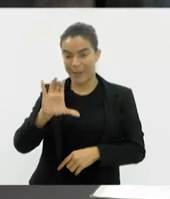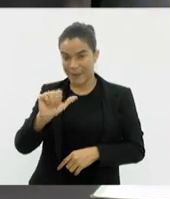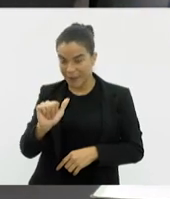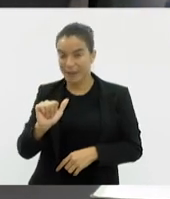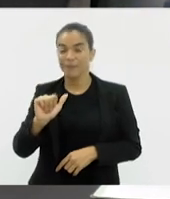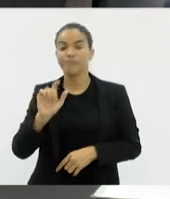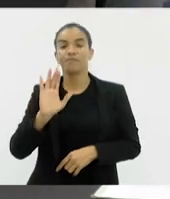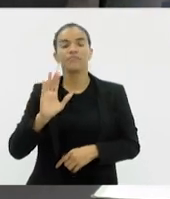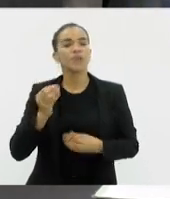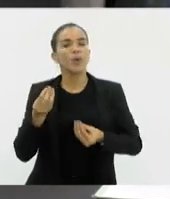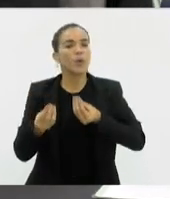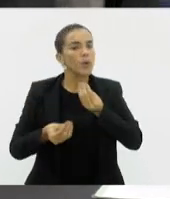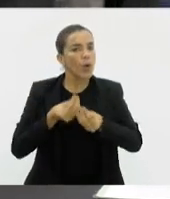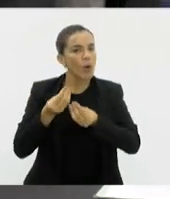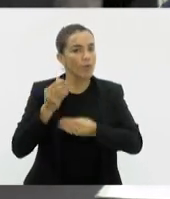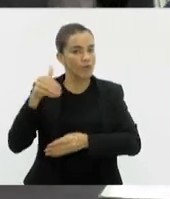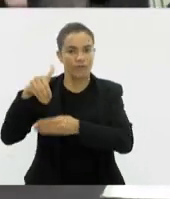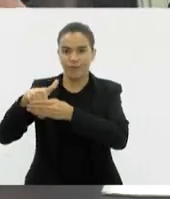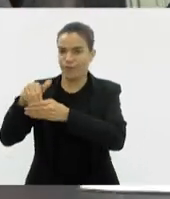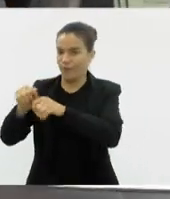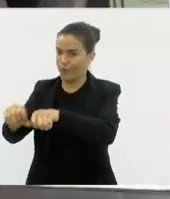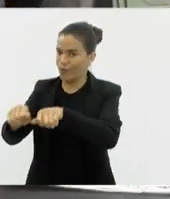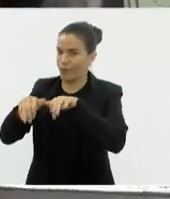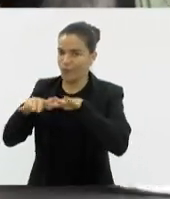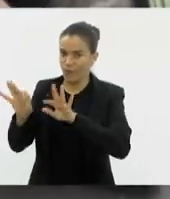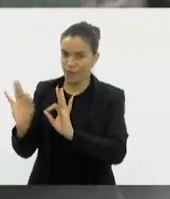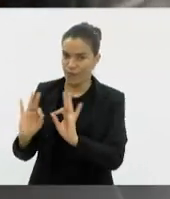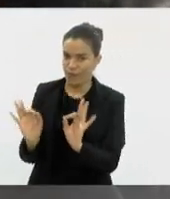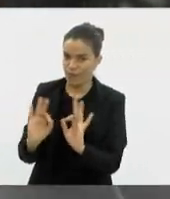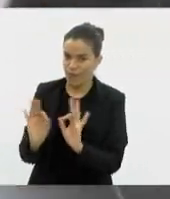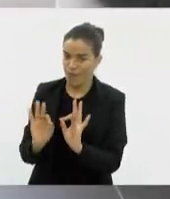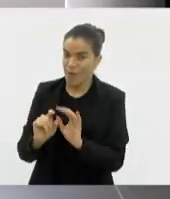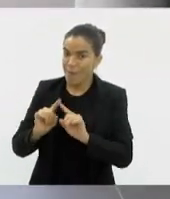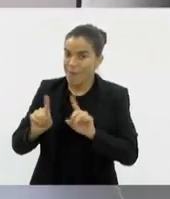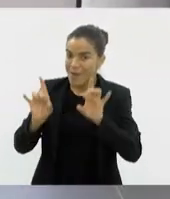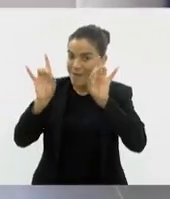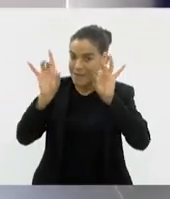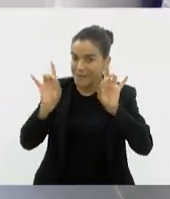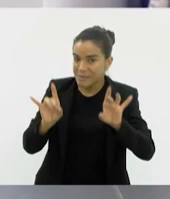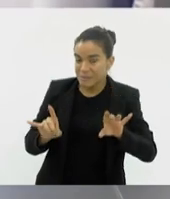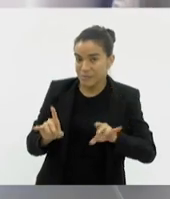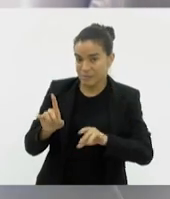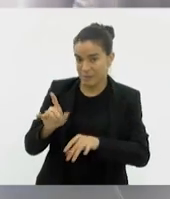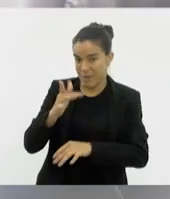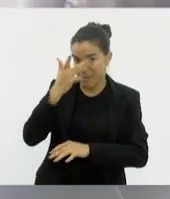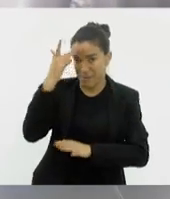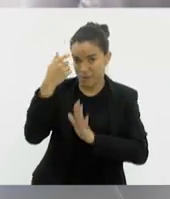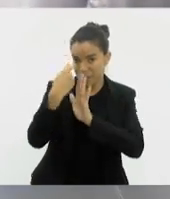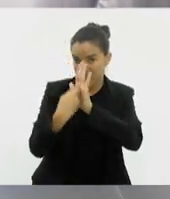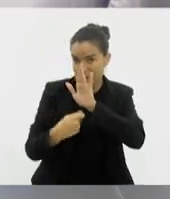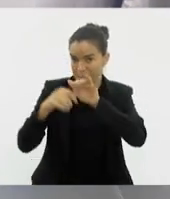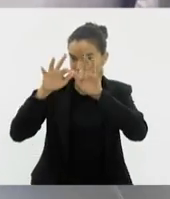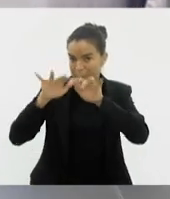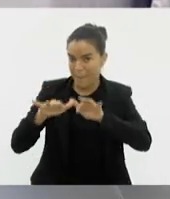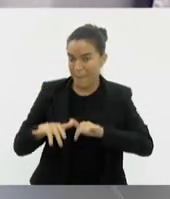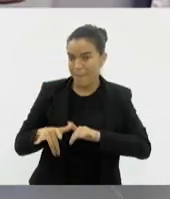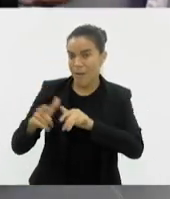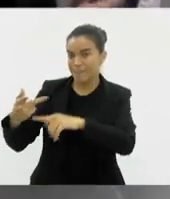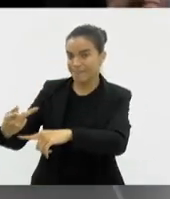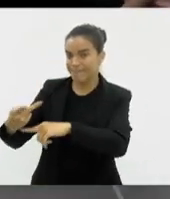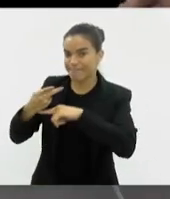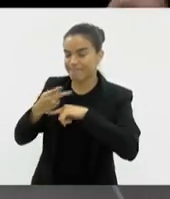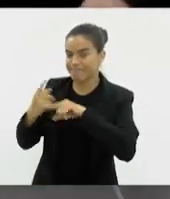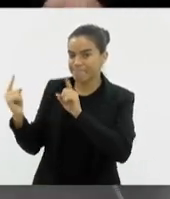não foi a plenário. A questão é que, nesse caso especial, o autor conversou conosco no sentido de que, de fato,